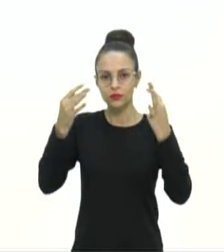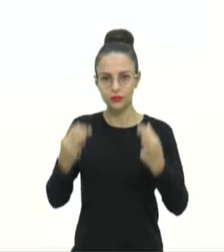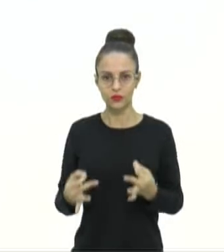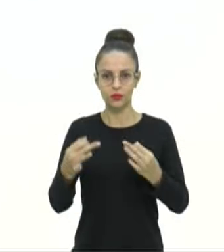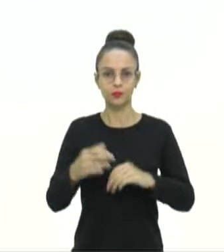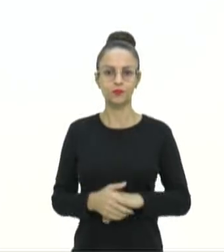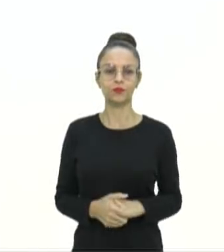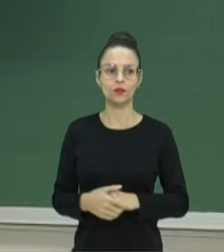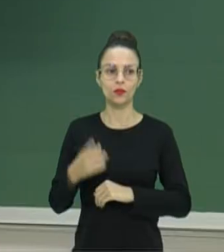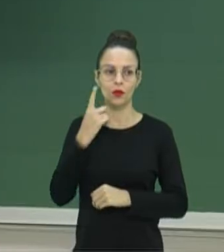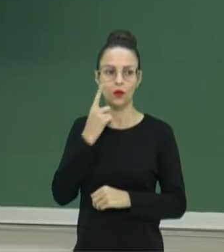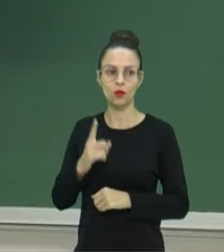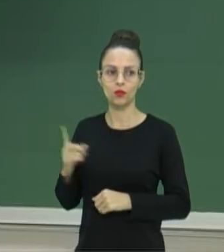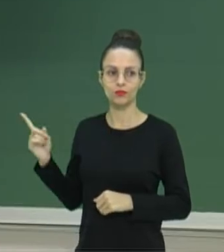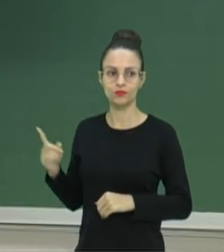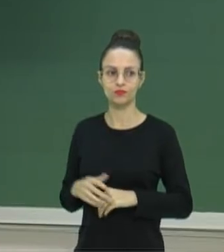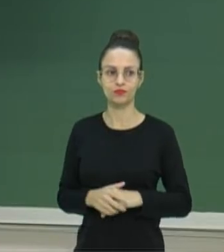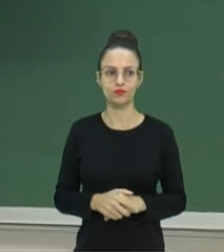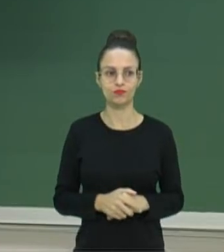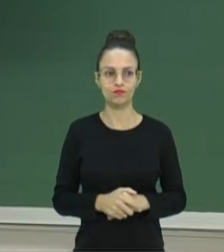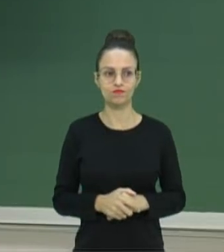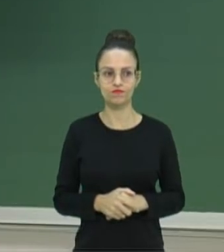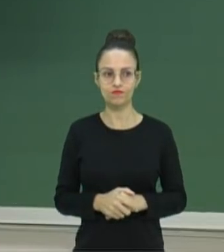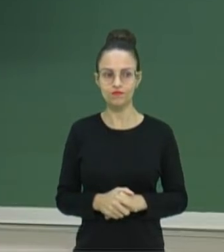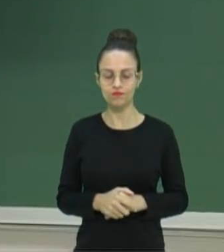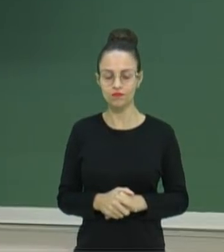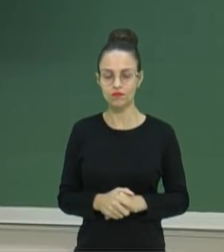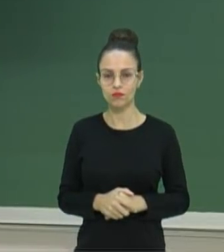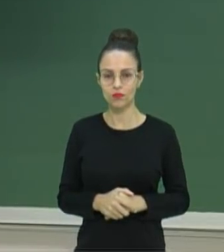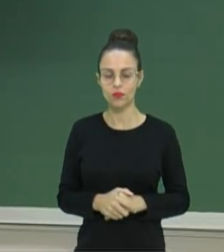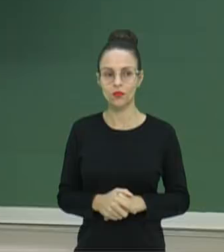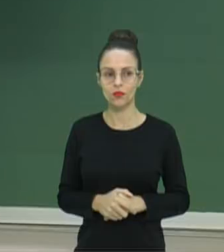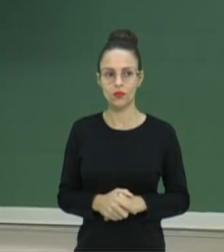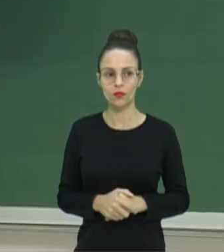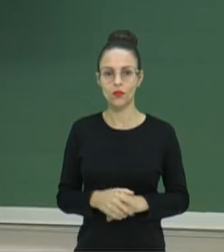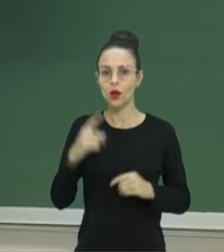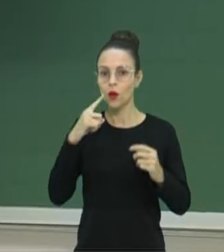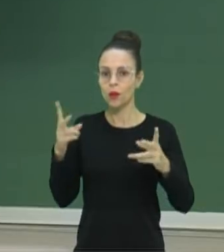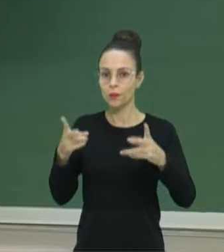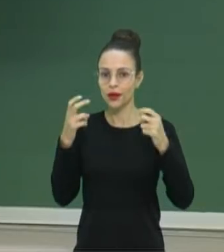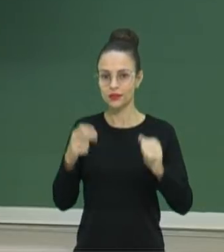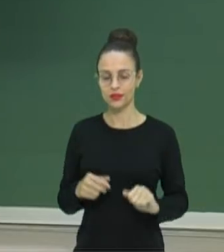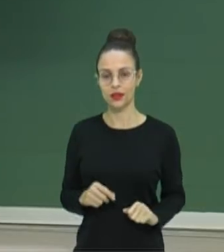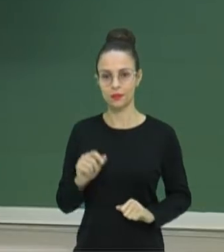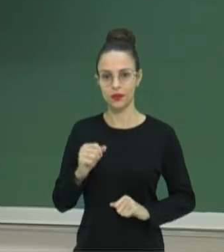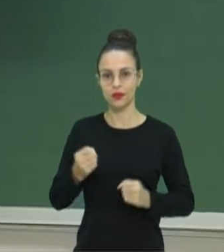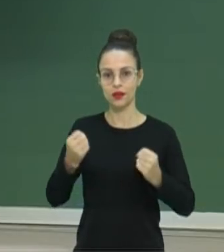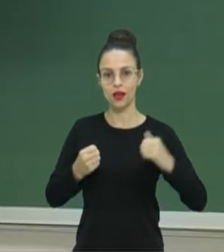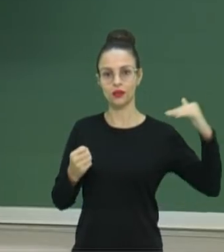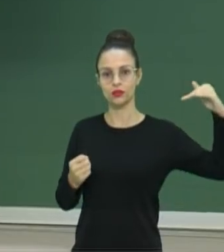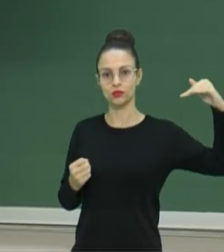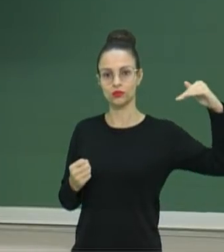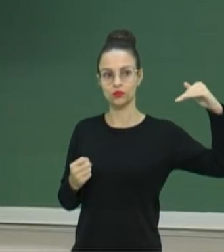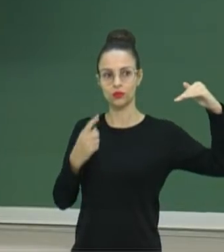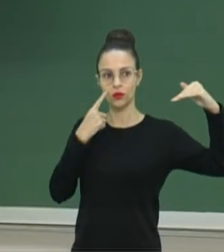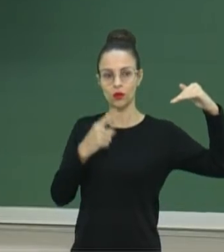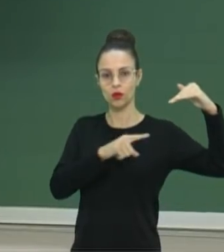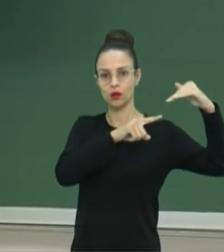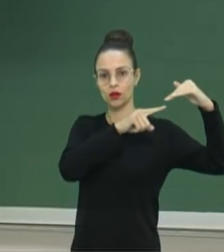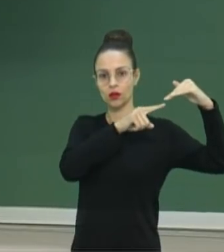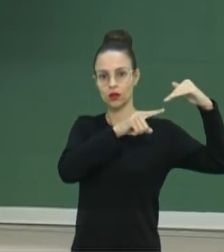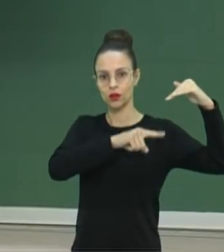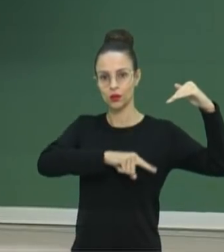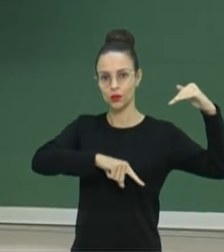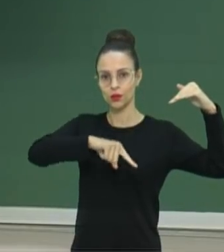corretas. Então vejam, o que a gente tem aqui em questão, né? Observem que o carrinho está fazendo espécie de uma